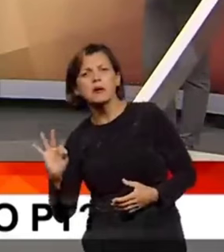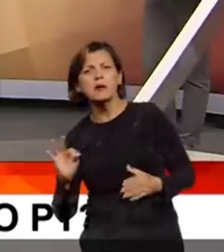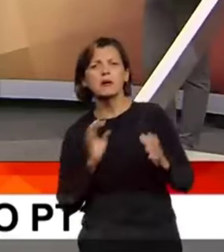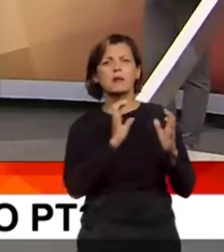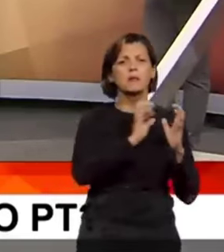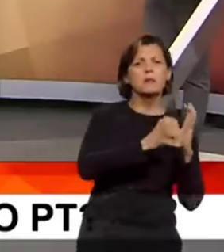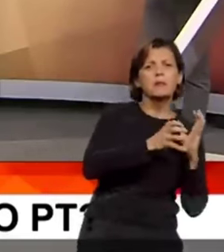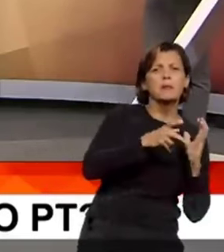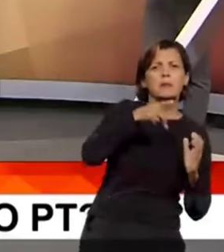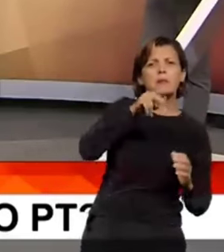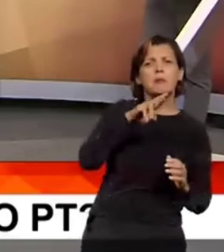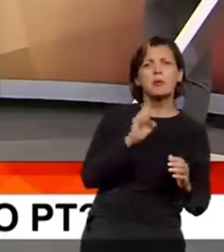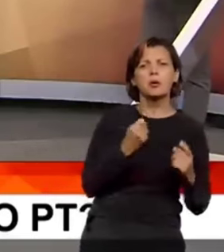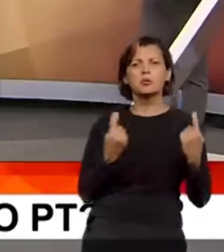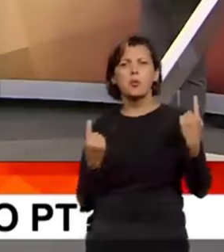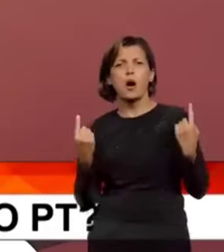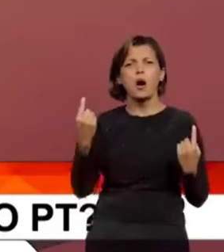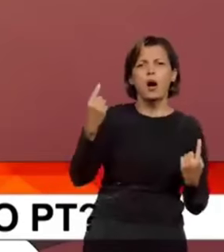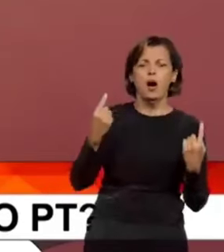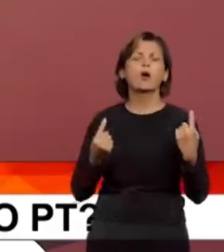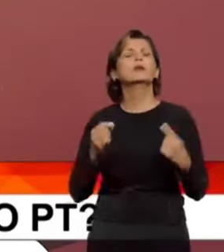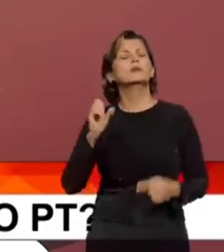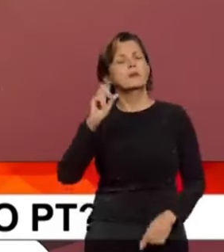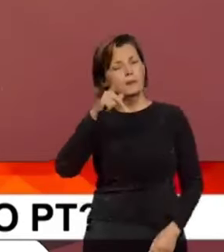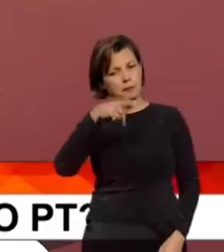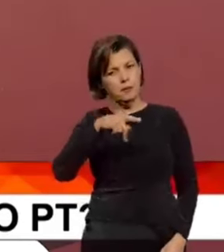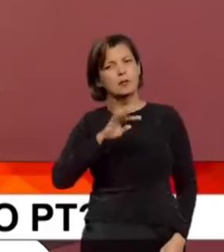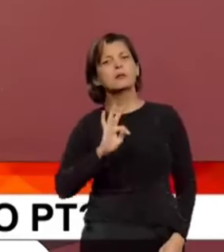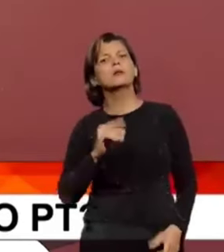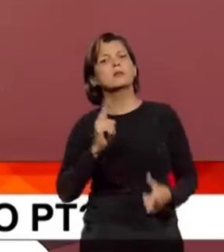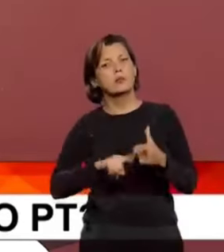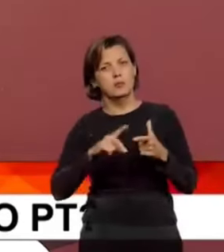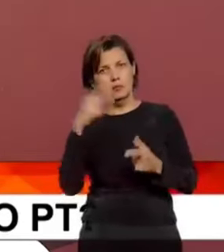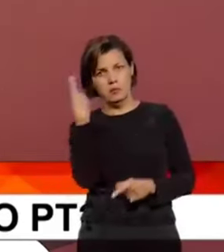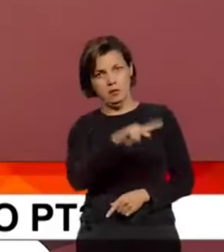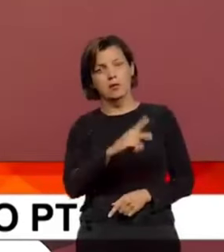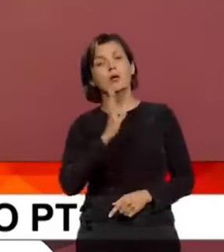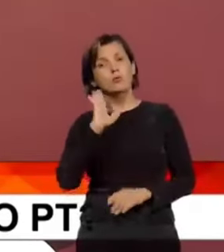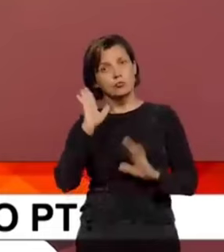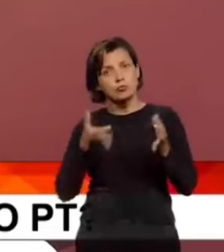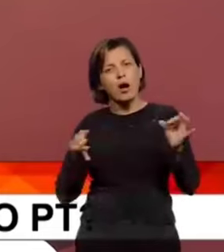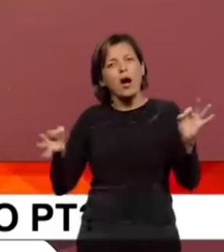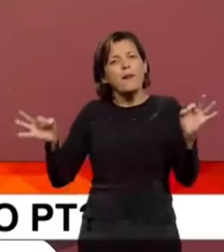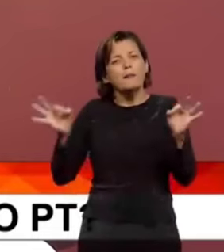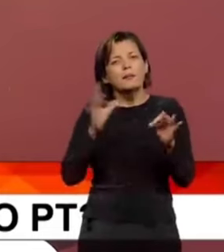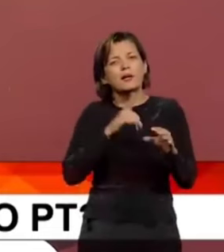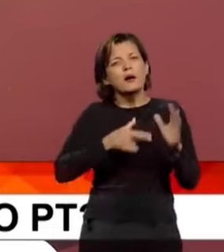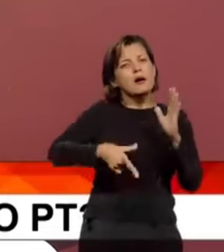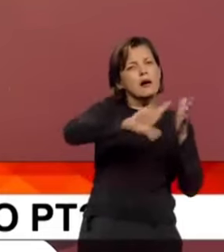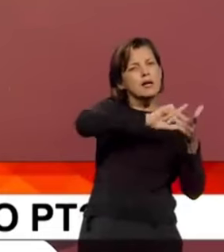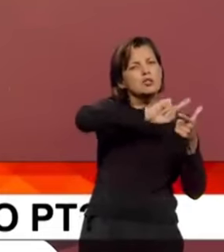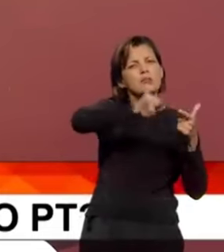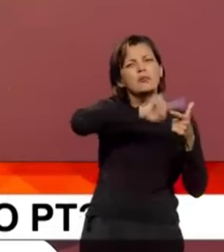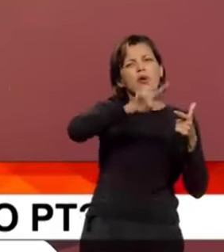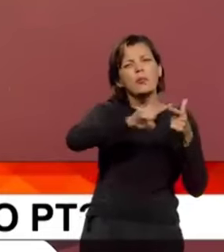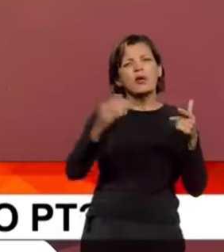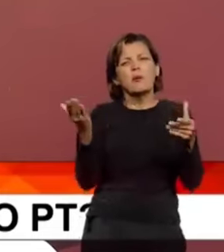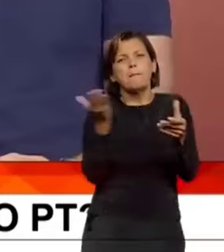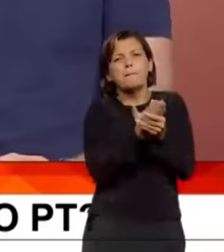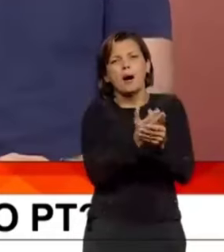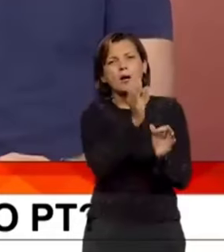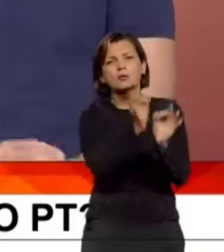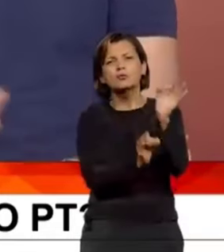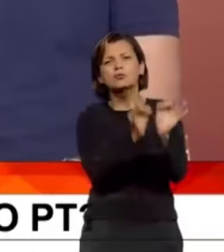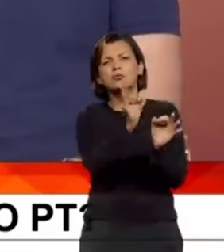PT ou do pros Pablo é do PT porque já tinha dois anos a discussão judicial assim que meu nome saiu na mesma noite uma